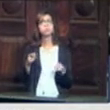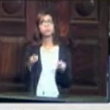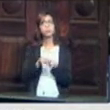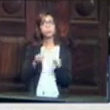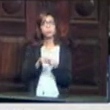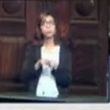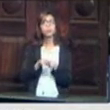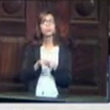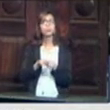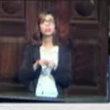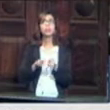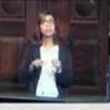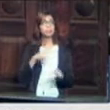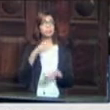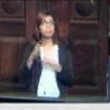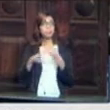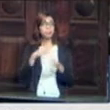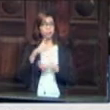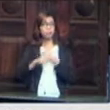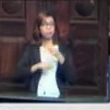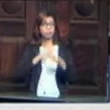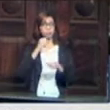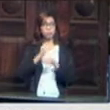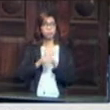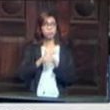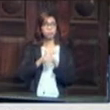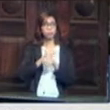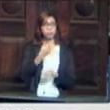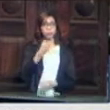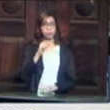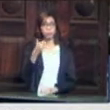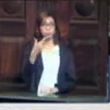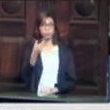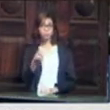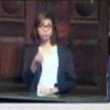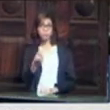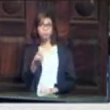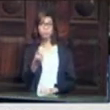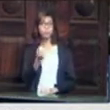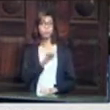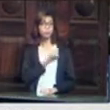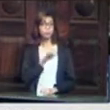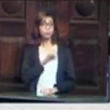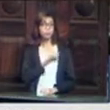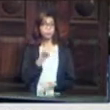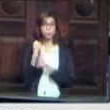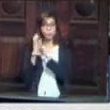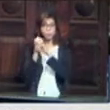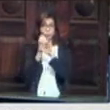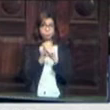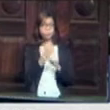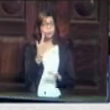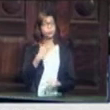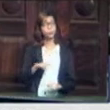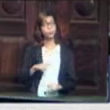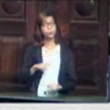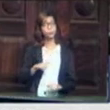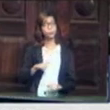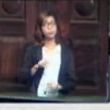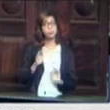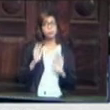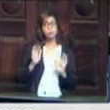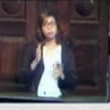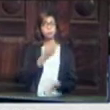pública, transferindo para o ano de 2020 mais um número cabalístico. Afinal de contas,